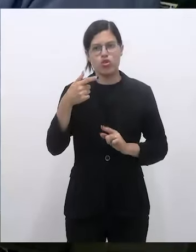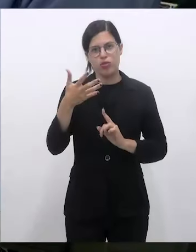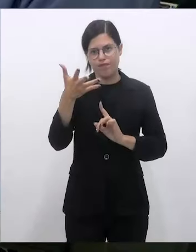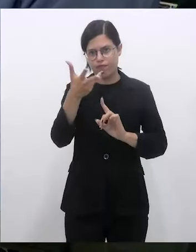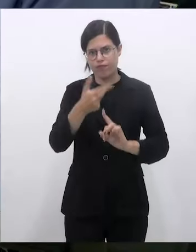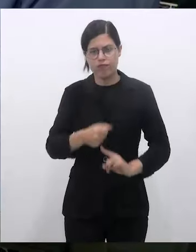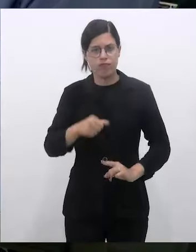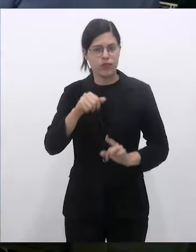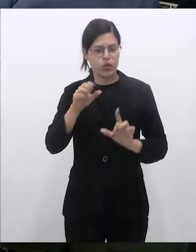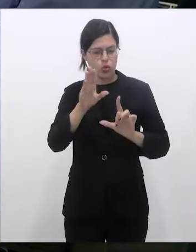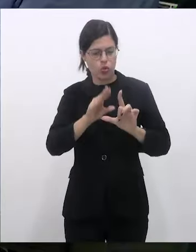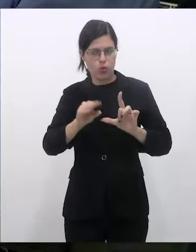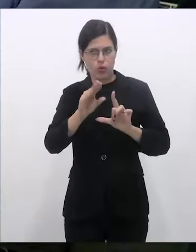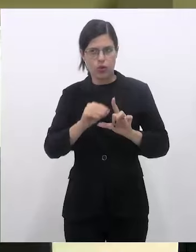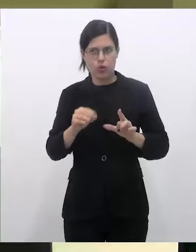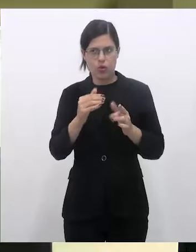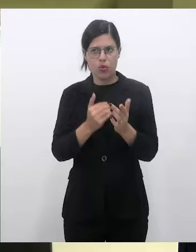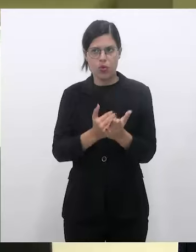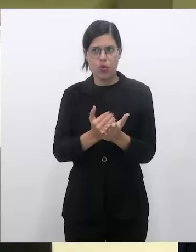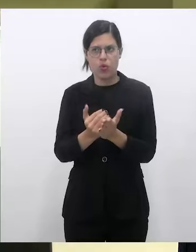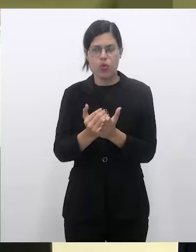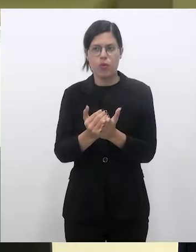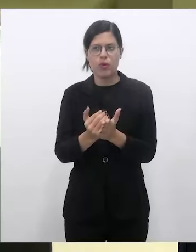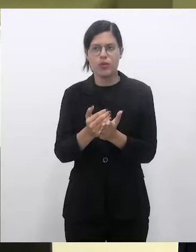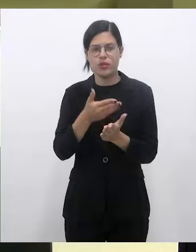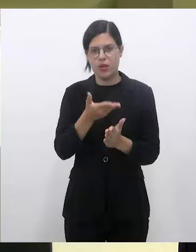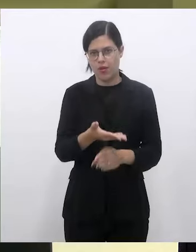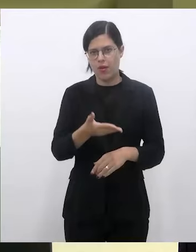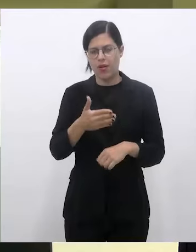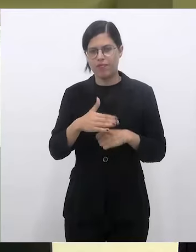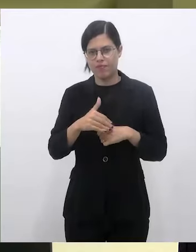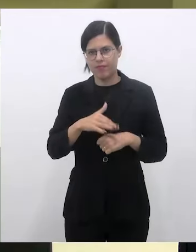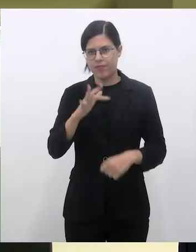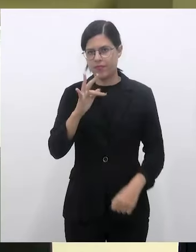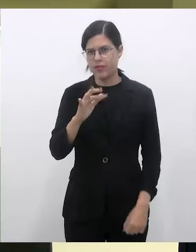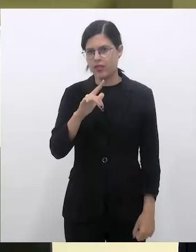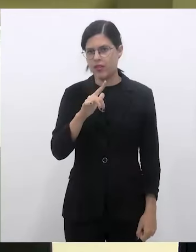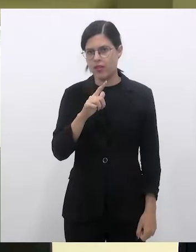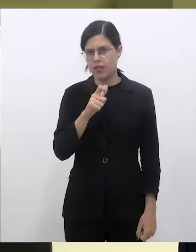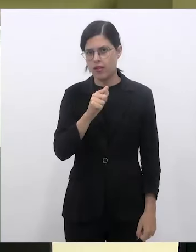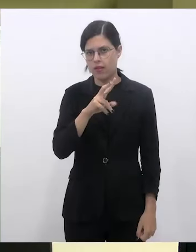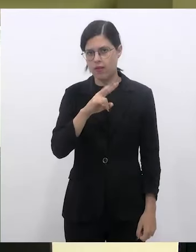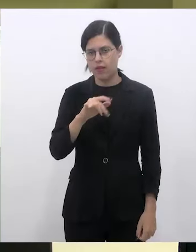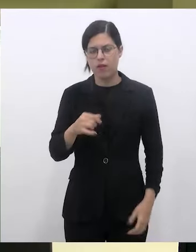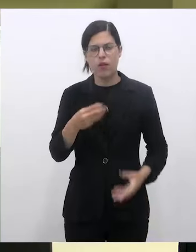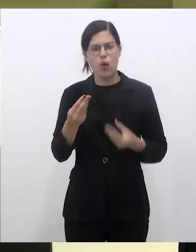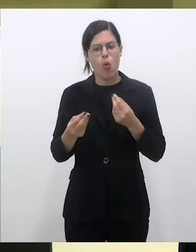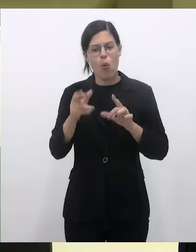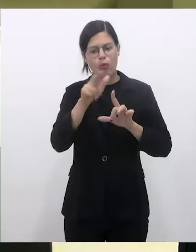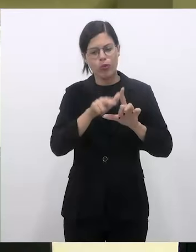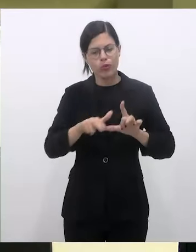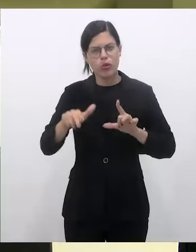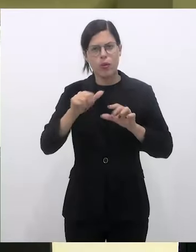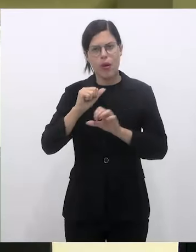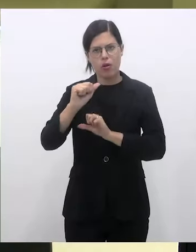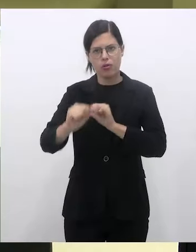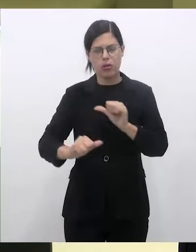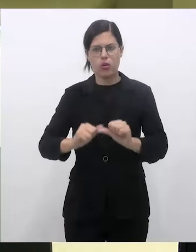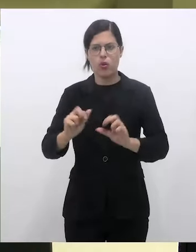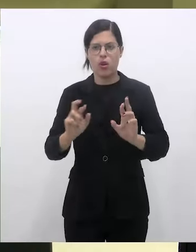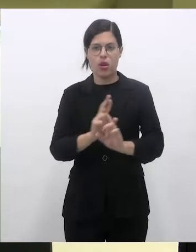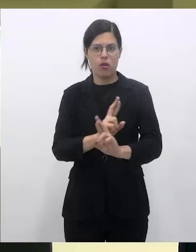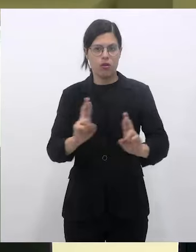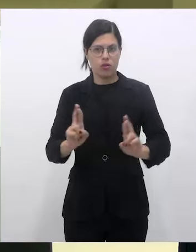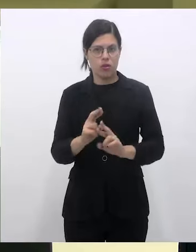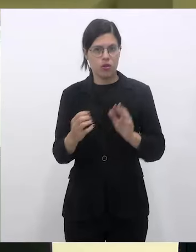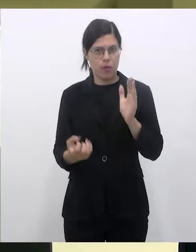de dubladores. Vou começar, então, com a nossa querida Flávia Fontinelli. Como o streaming alterou